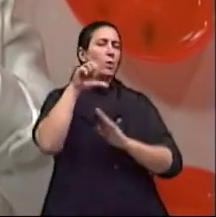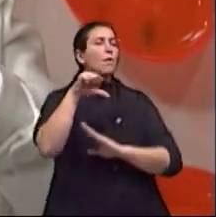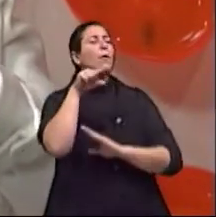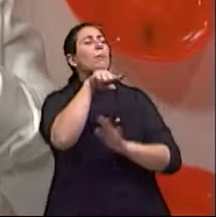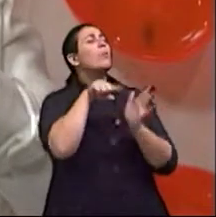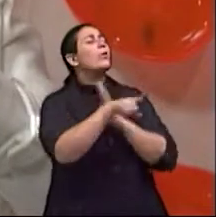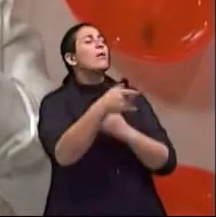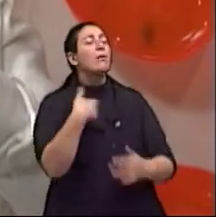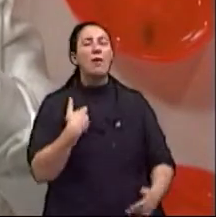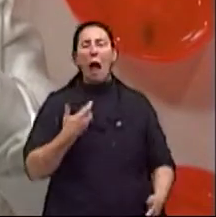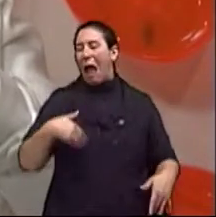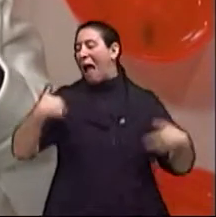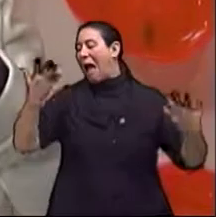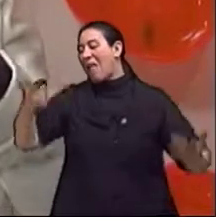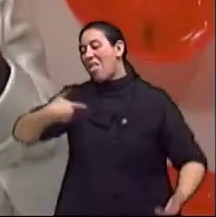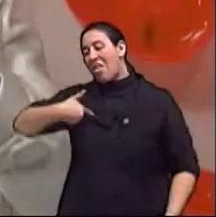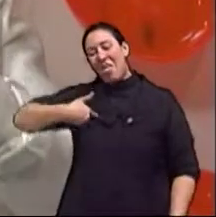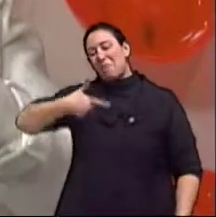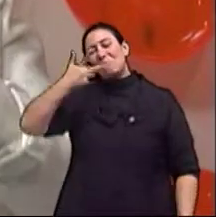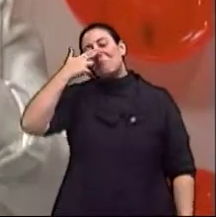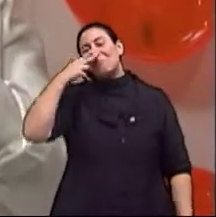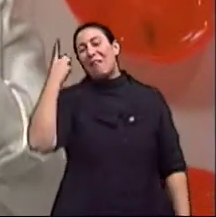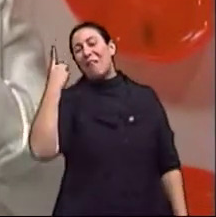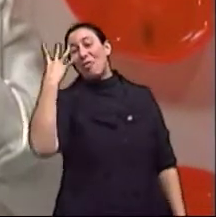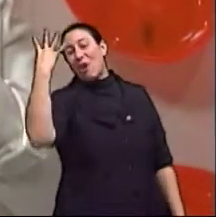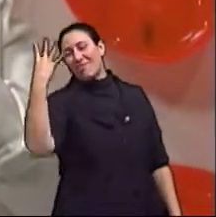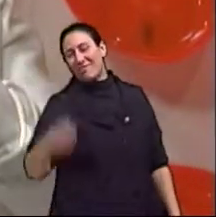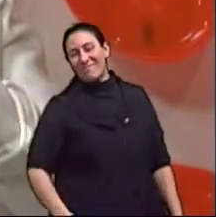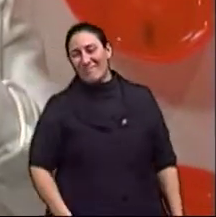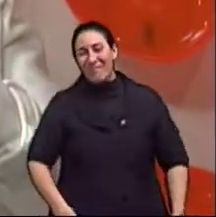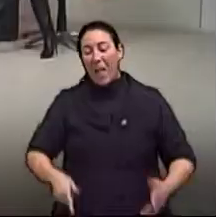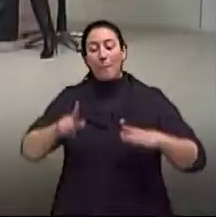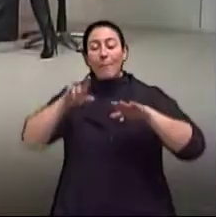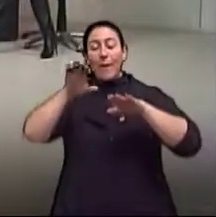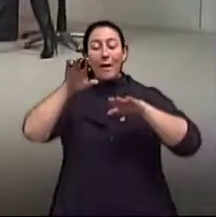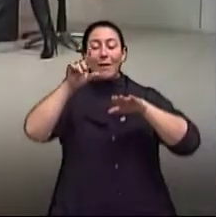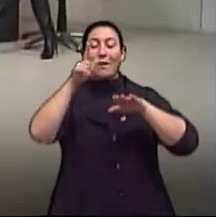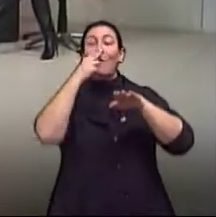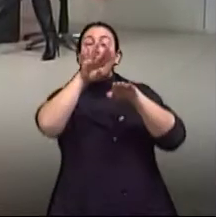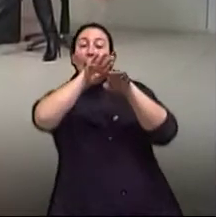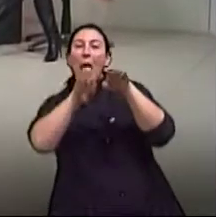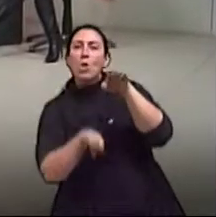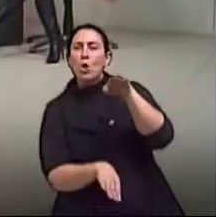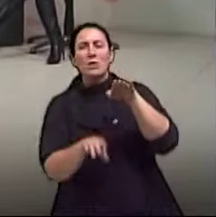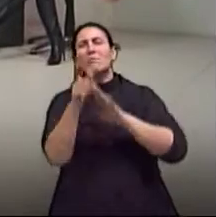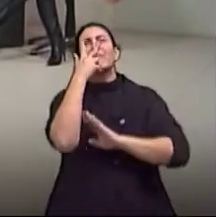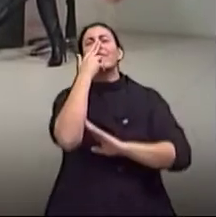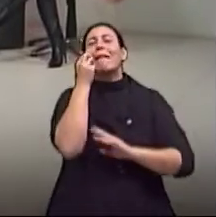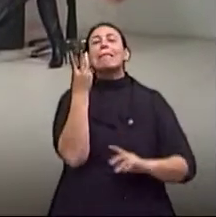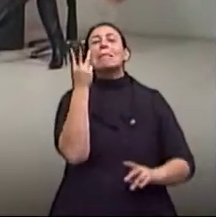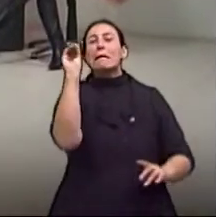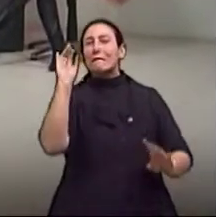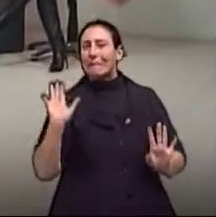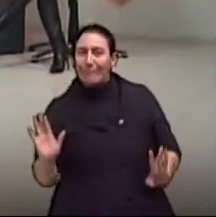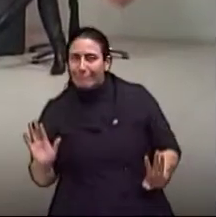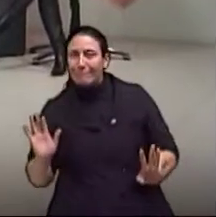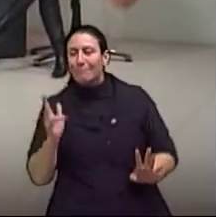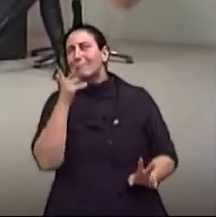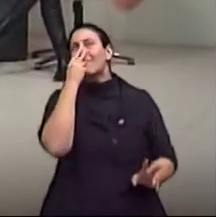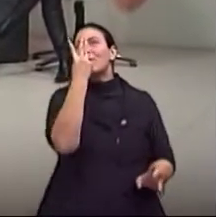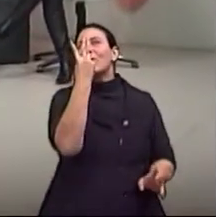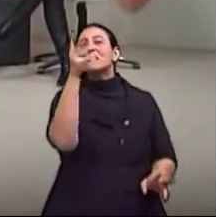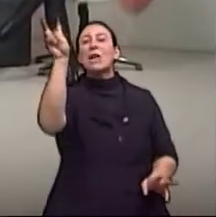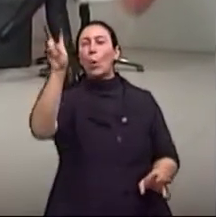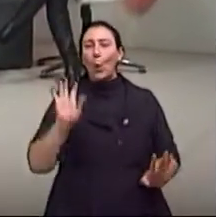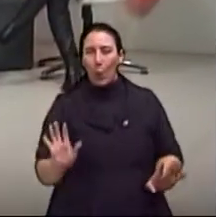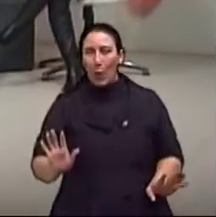eles há 14 anos em média menos do que a idade cronológica e isso ficou numa média para usar a média e um